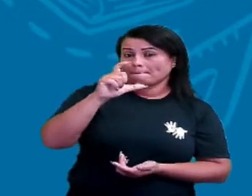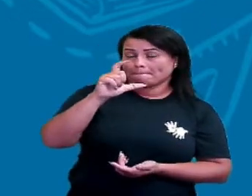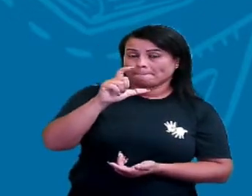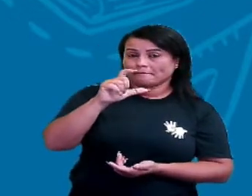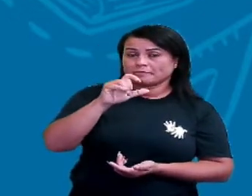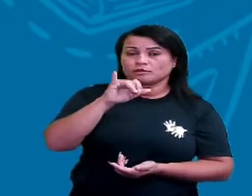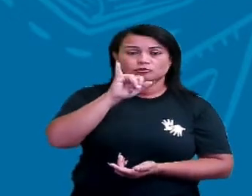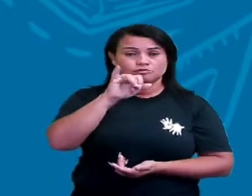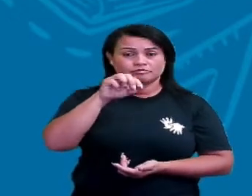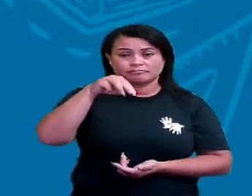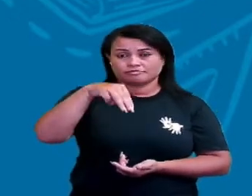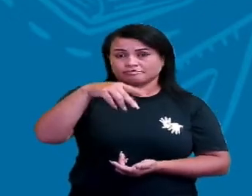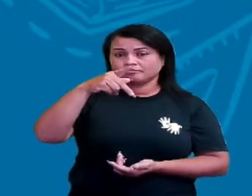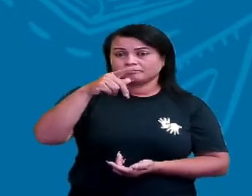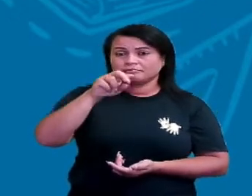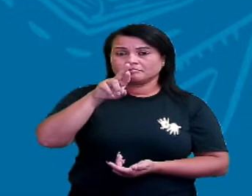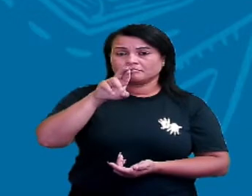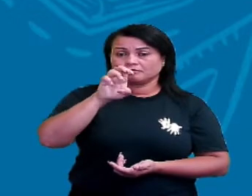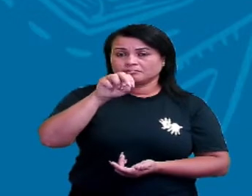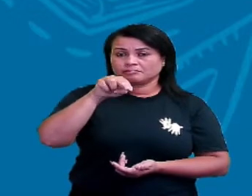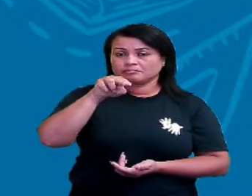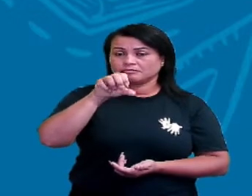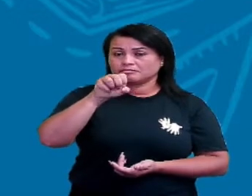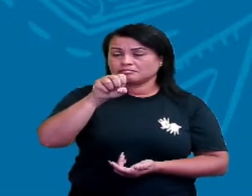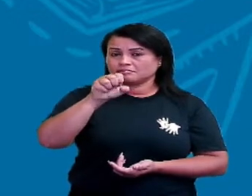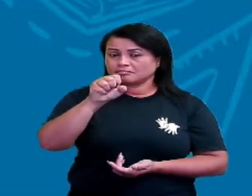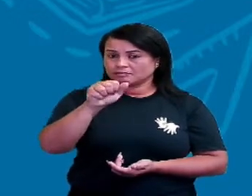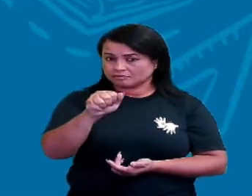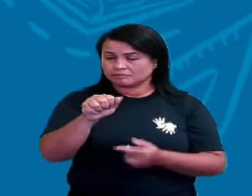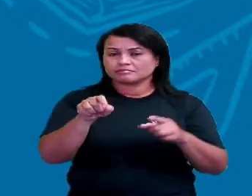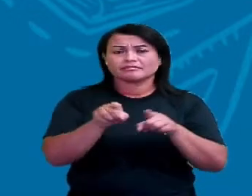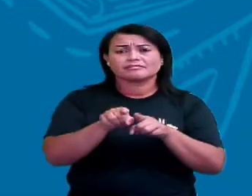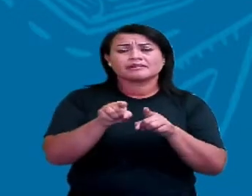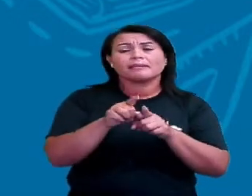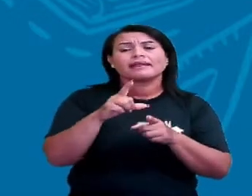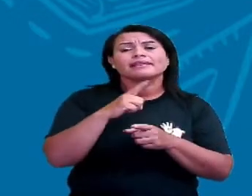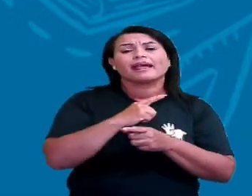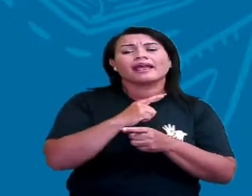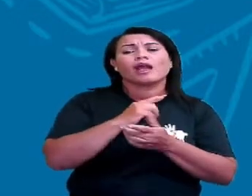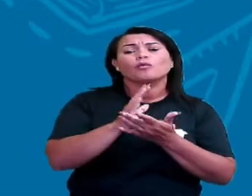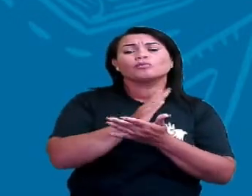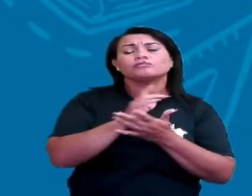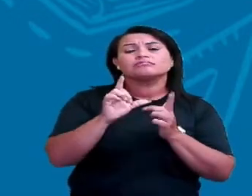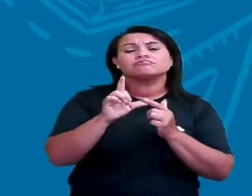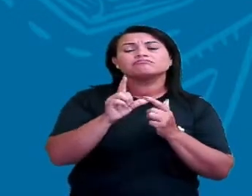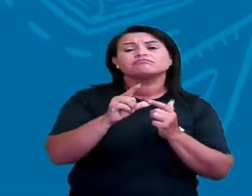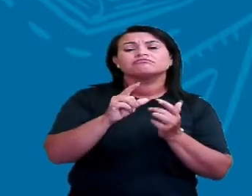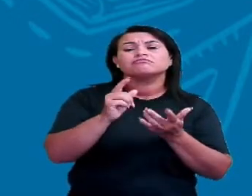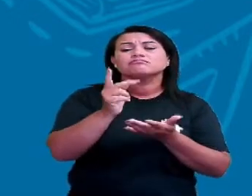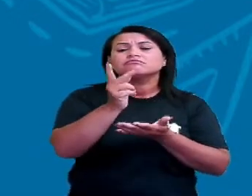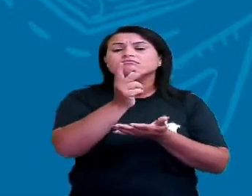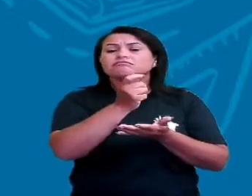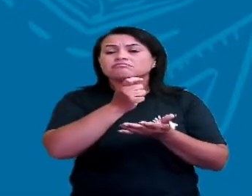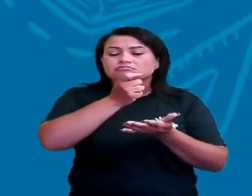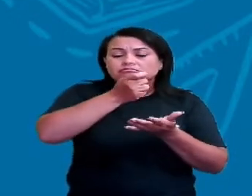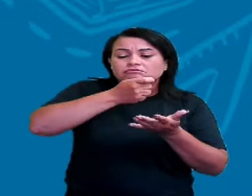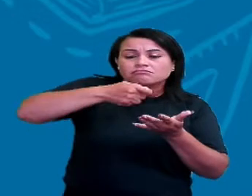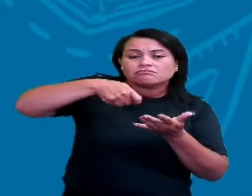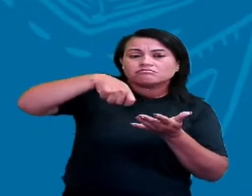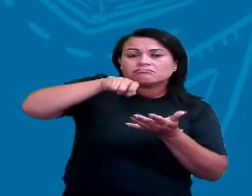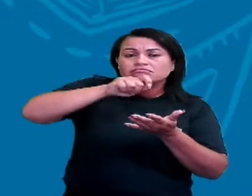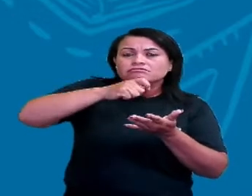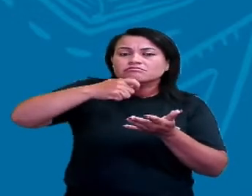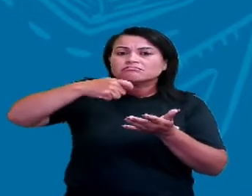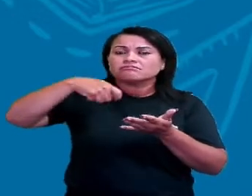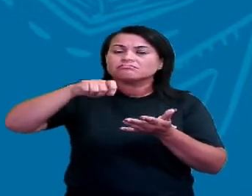também pode utilizar um outro tipo de letrinha que a gente chama de letra cursiva ou letra de mão, tá certo?